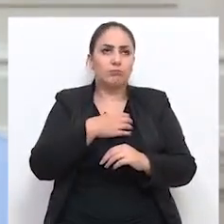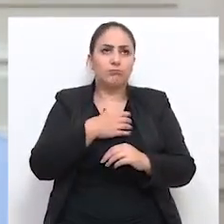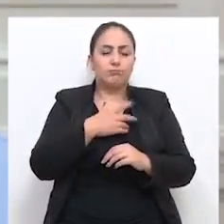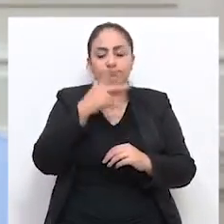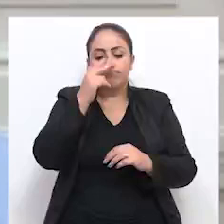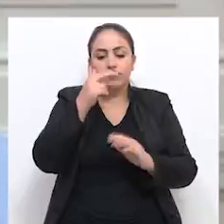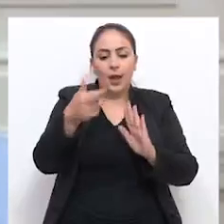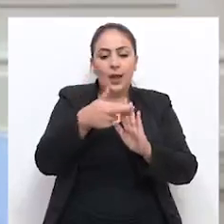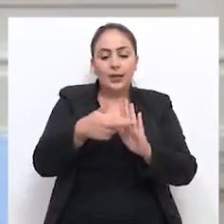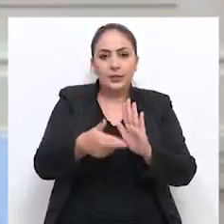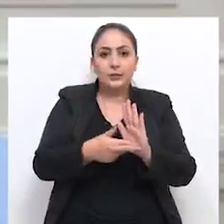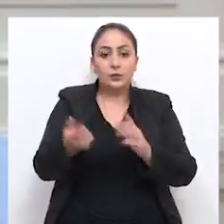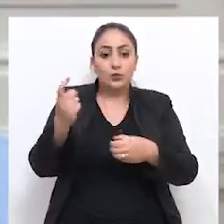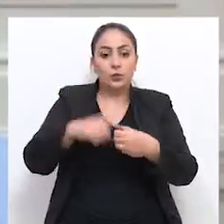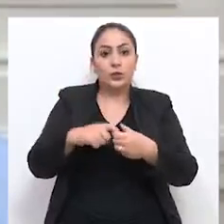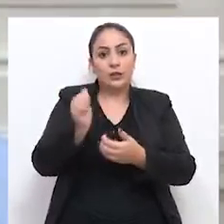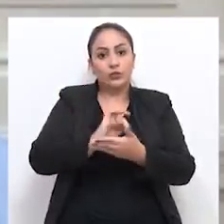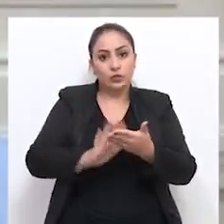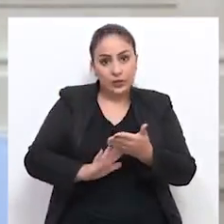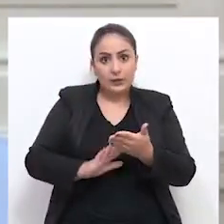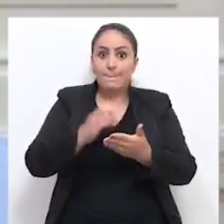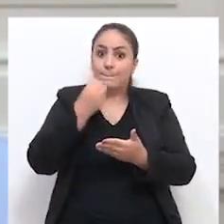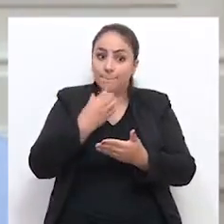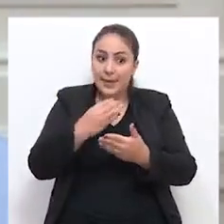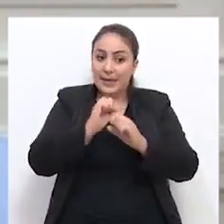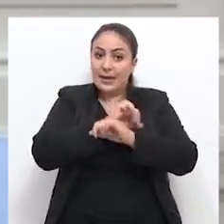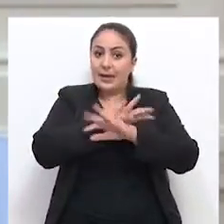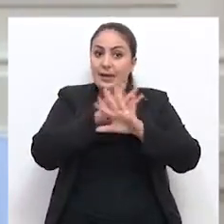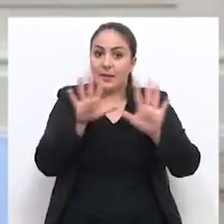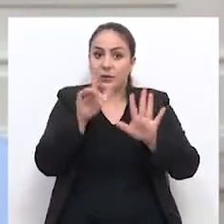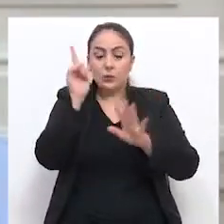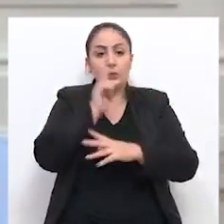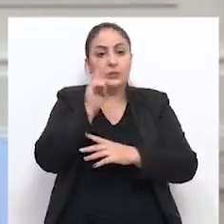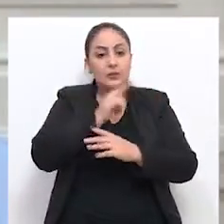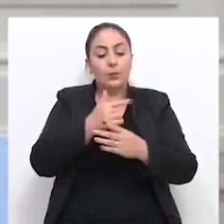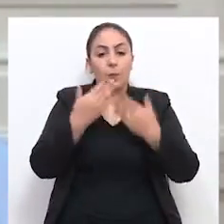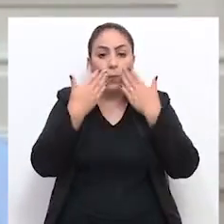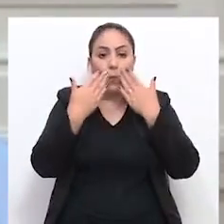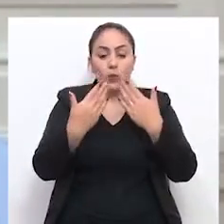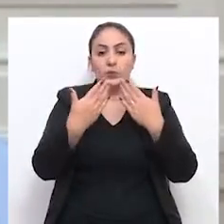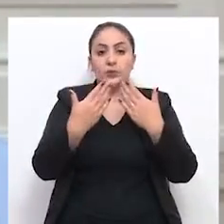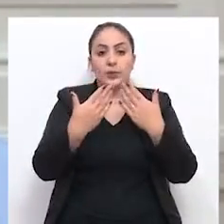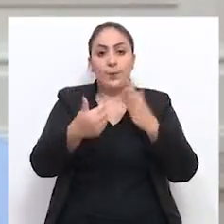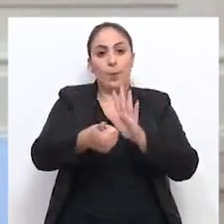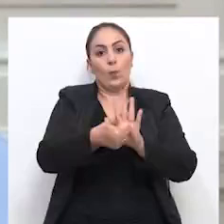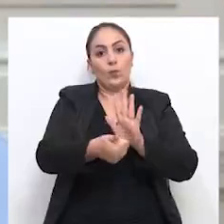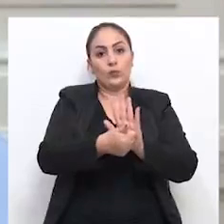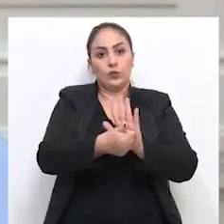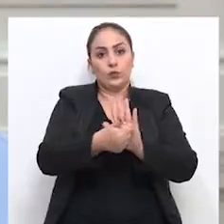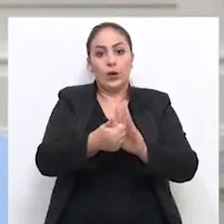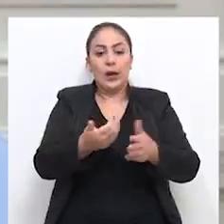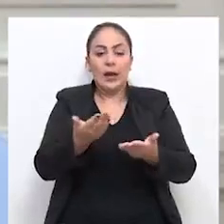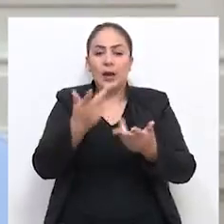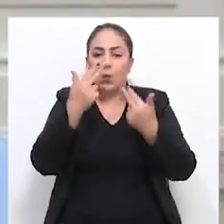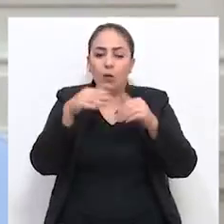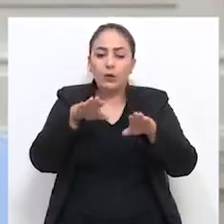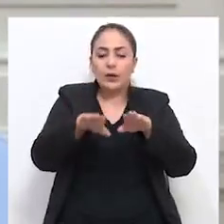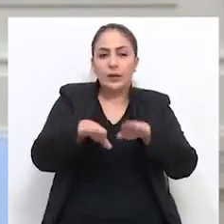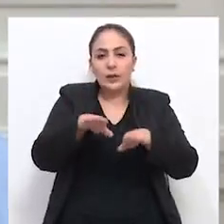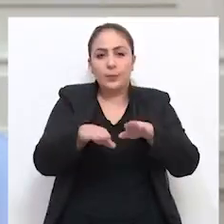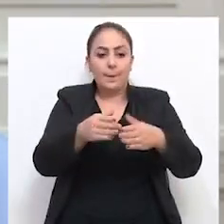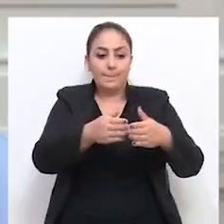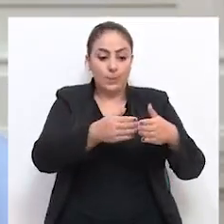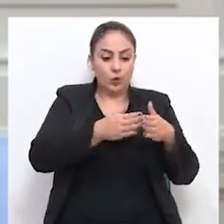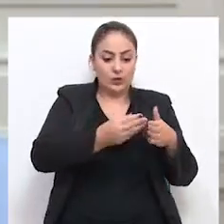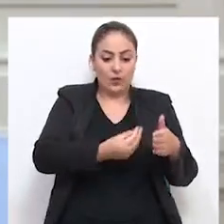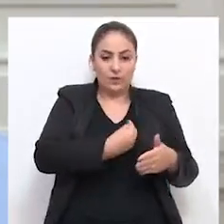de restrição às atividades bem estabelecida, que dará essa de forma positiva esse equilíbrio entre